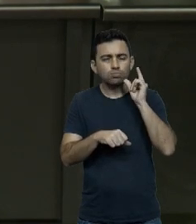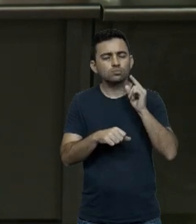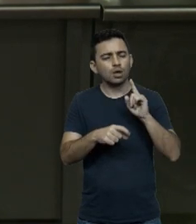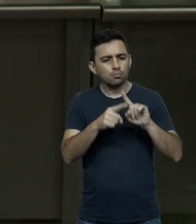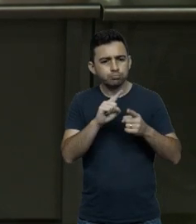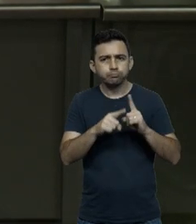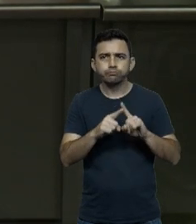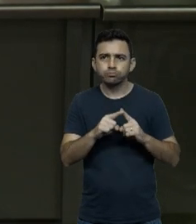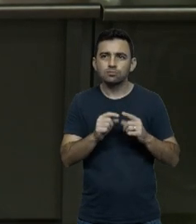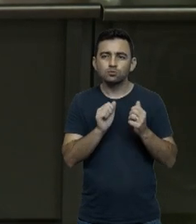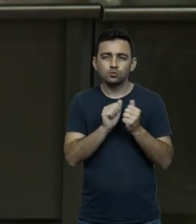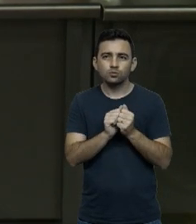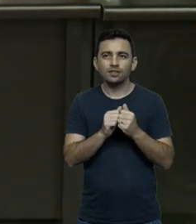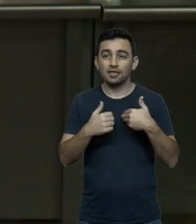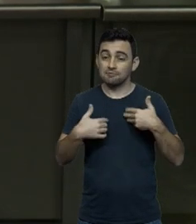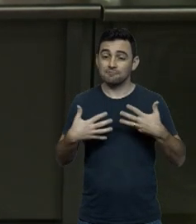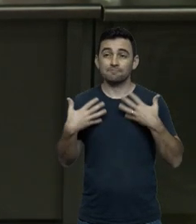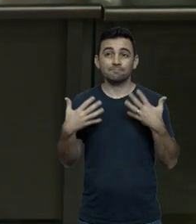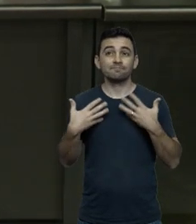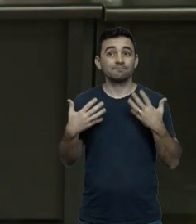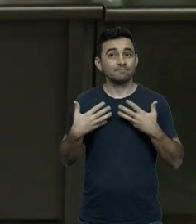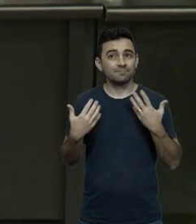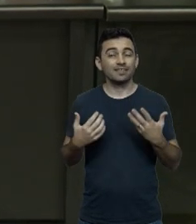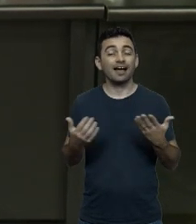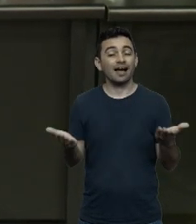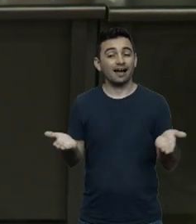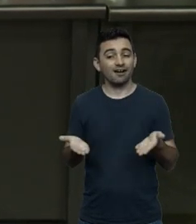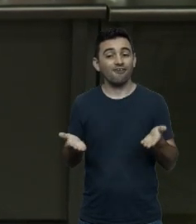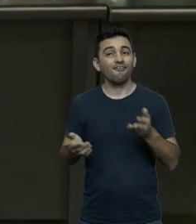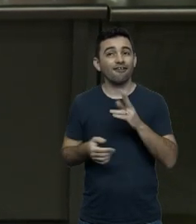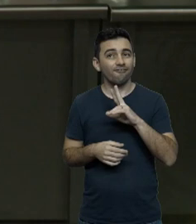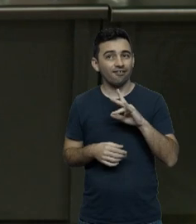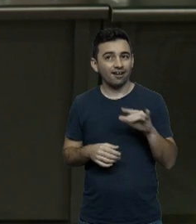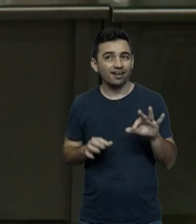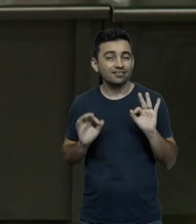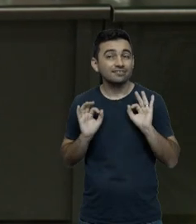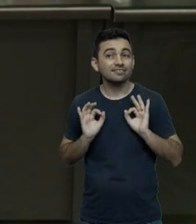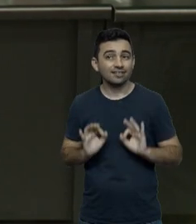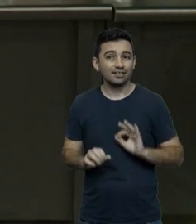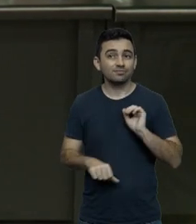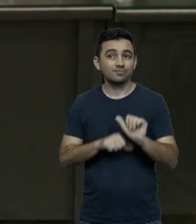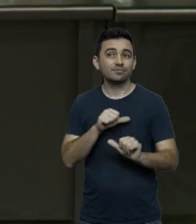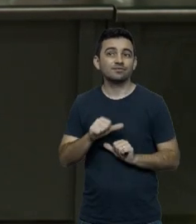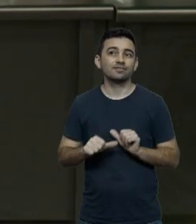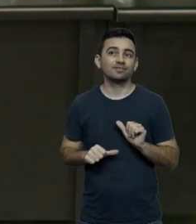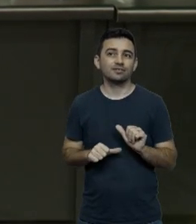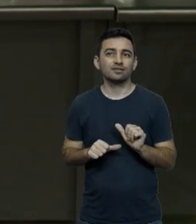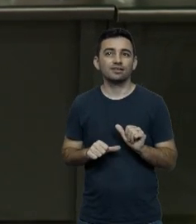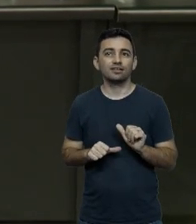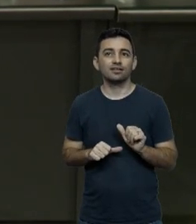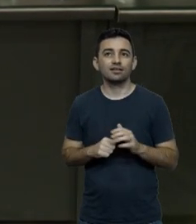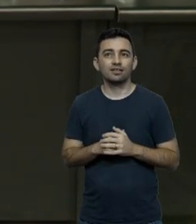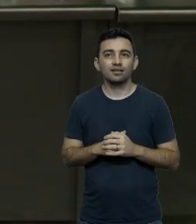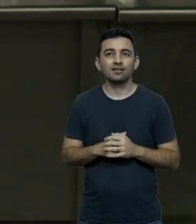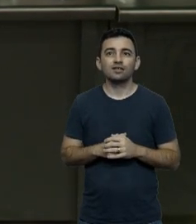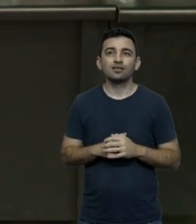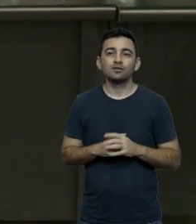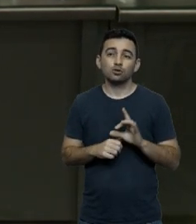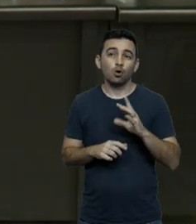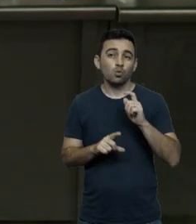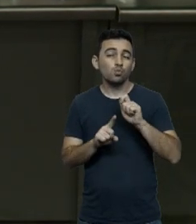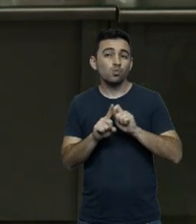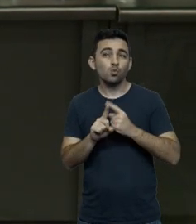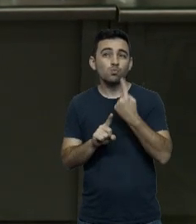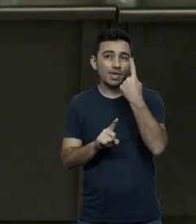e eu saí de lá ele Mário disse Opa agora esse negócio da certeza vai andar mas ele tava sol tá só um mês na